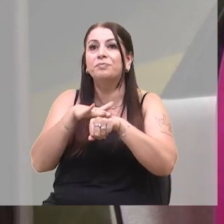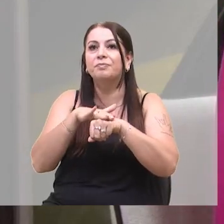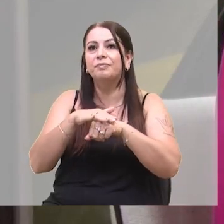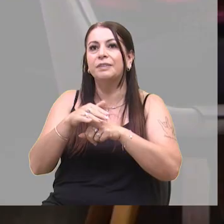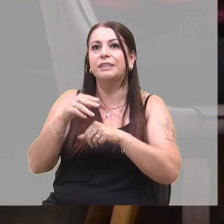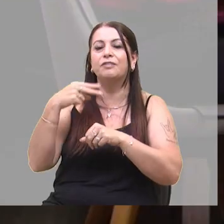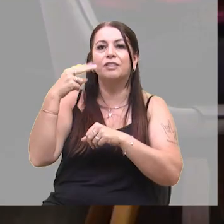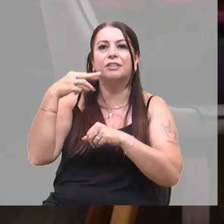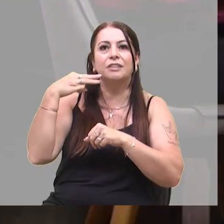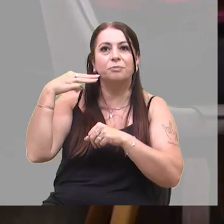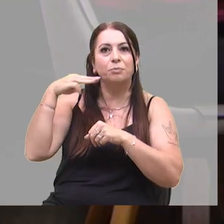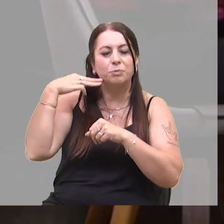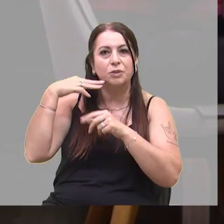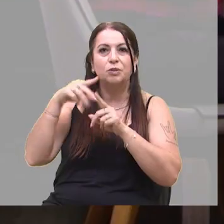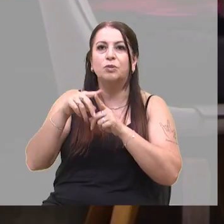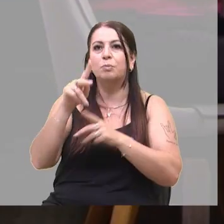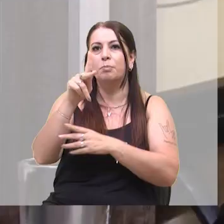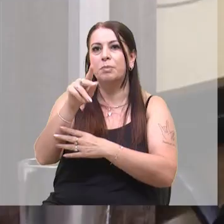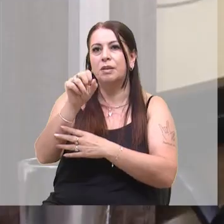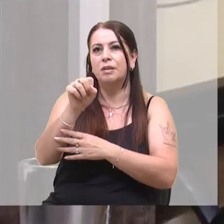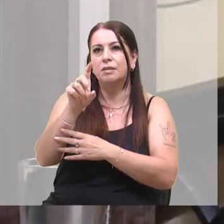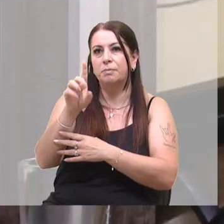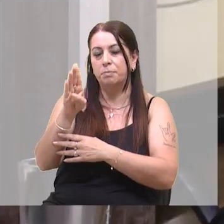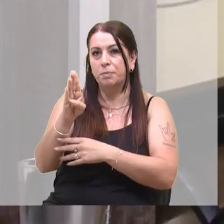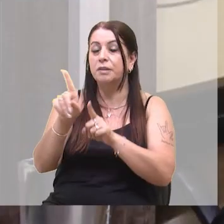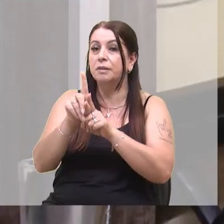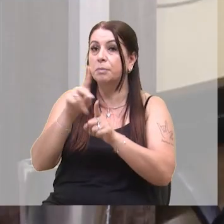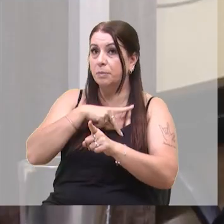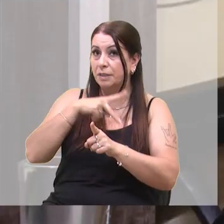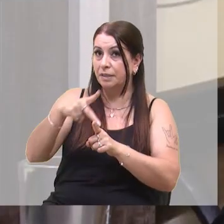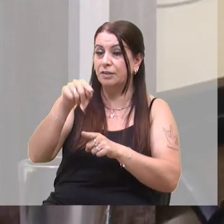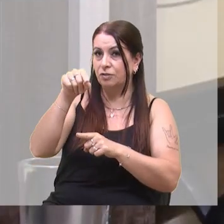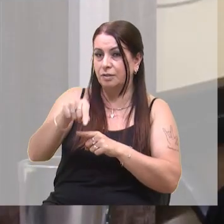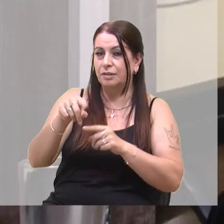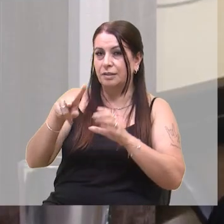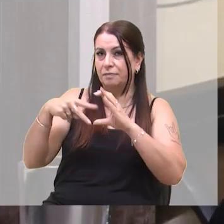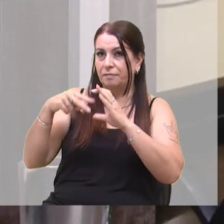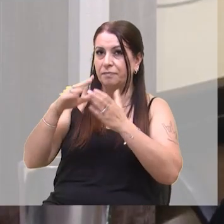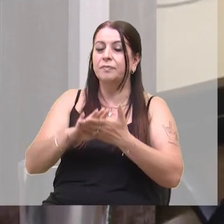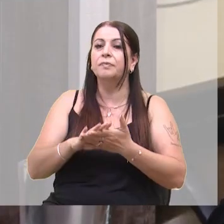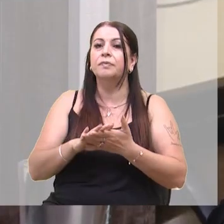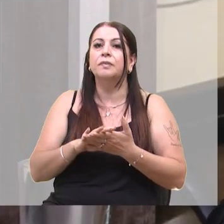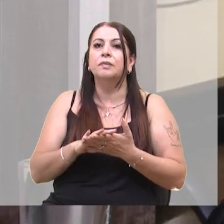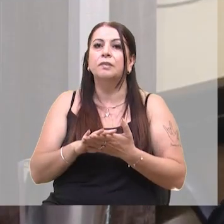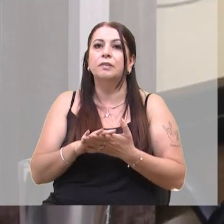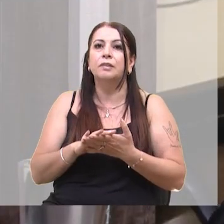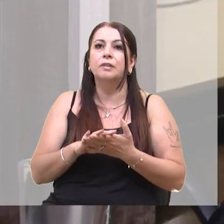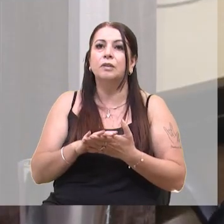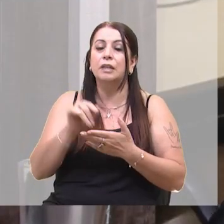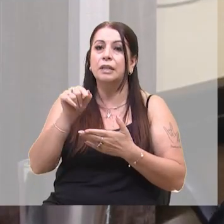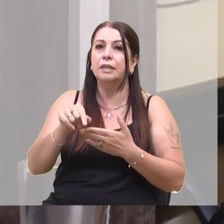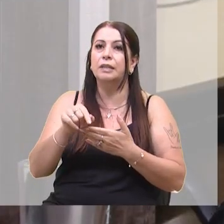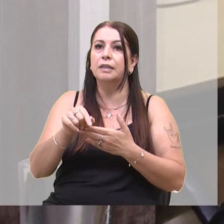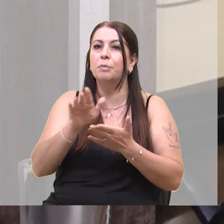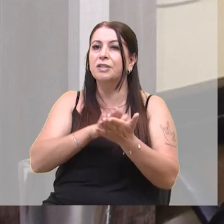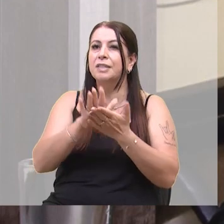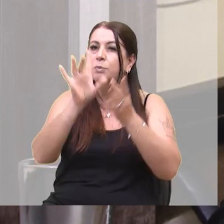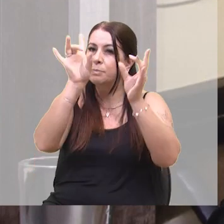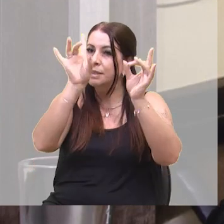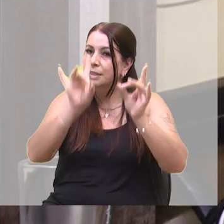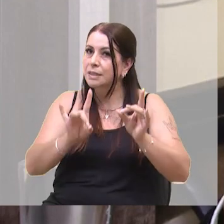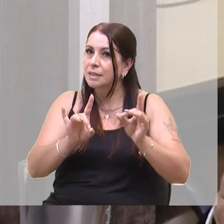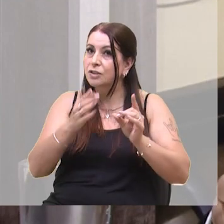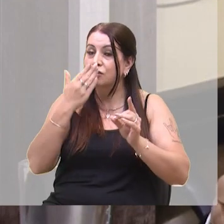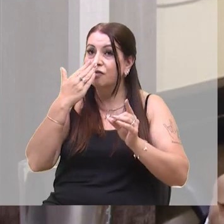história. Acabamos de conversar então com a vereadora Marisol Santos, do PSDB, presidente da Câmara Municipal